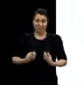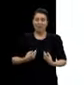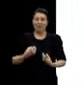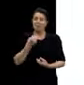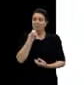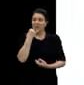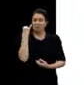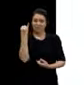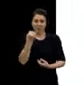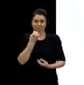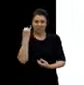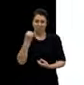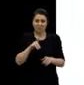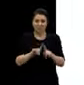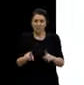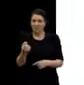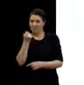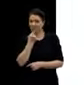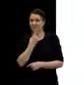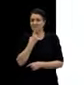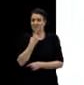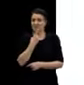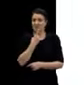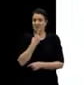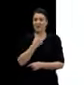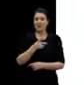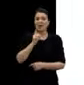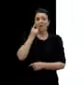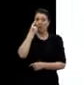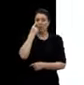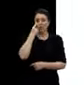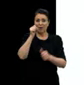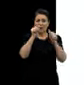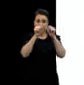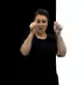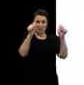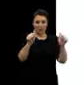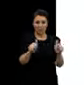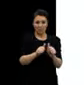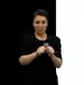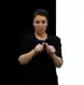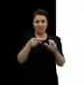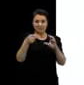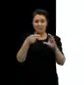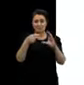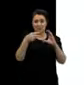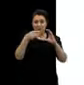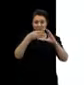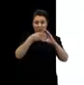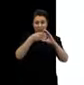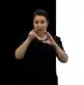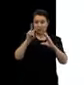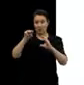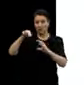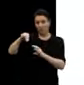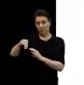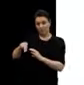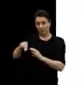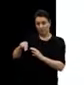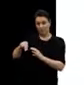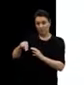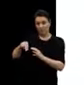importante nesse quesito. Então, nós podemos ver na imagem uma célula 2N, aqui nessa